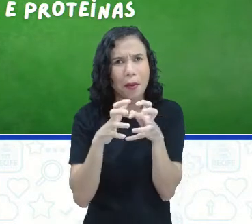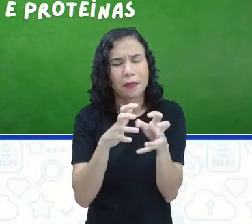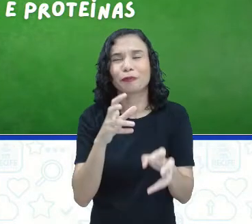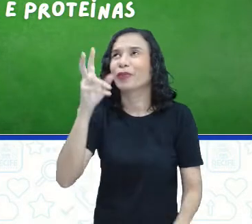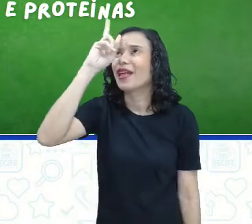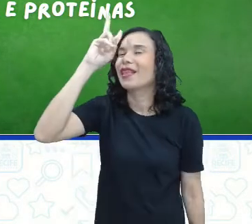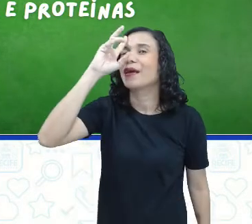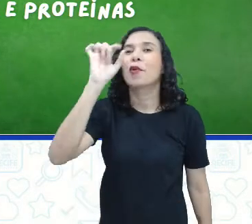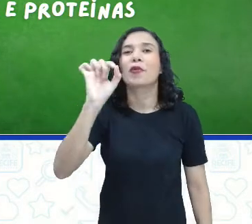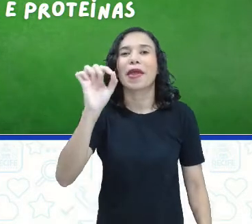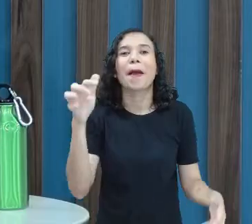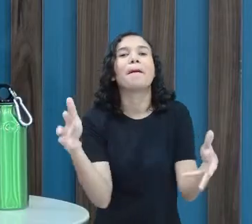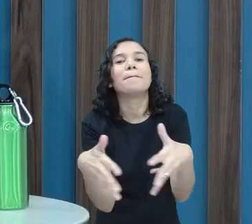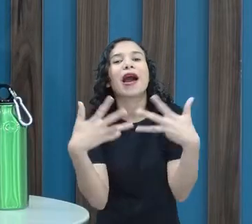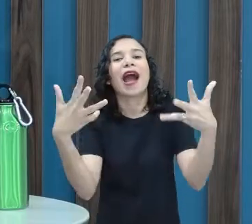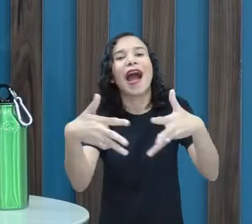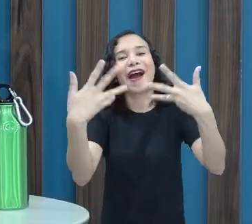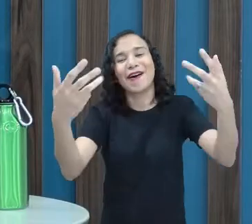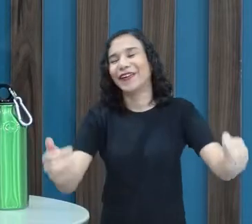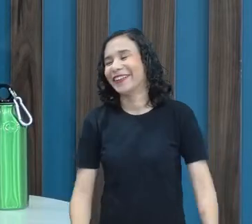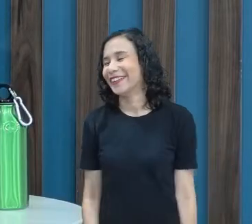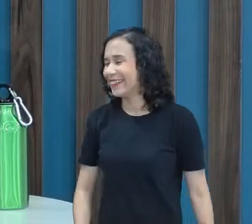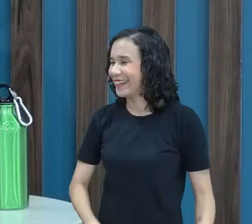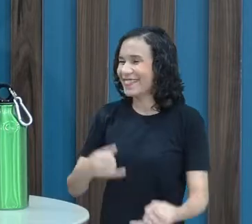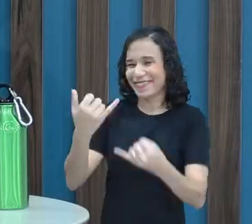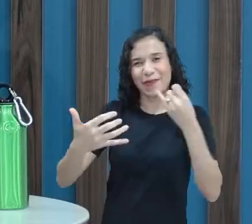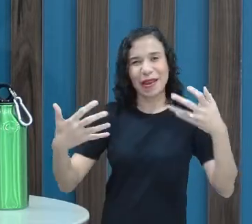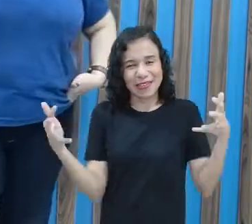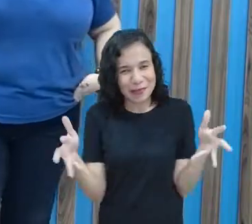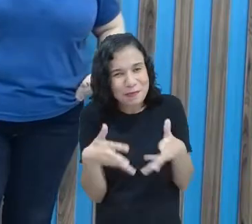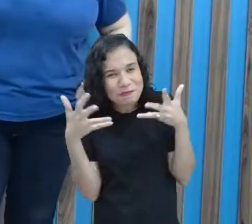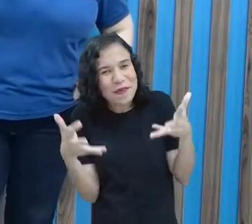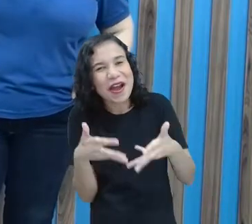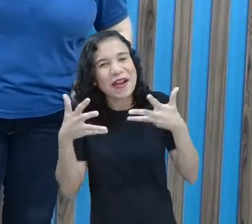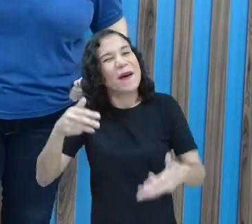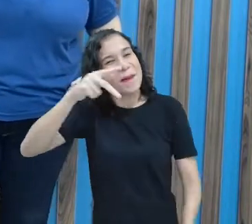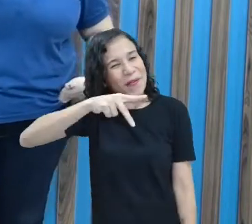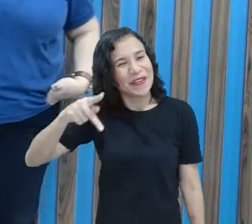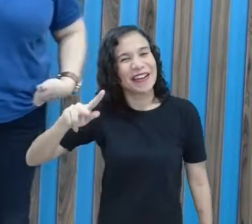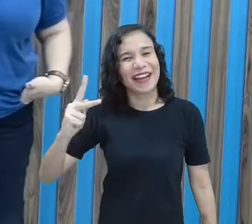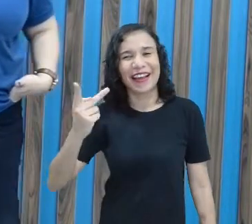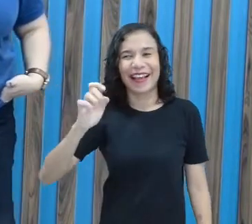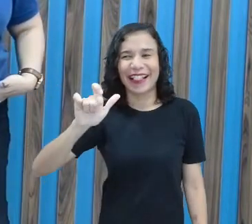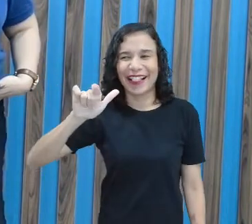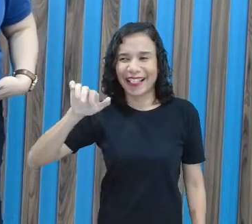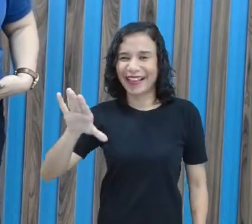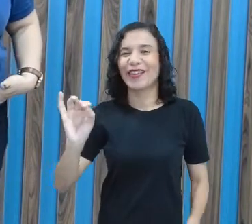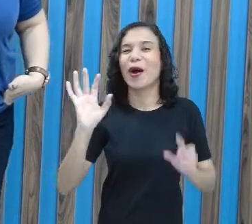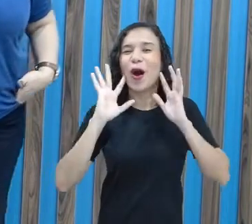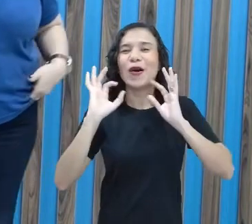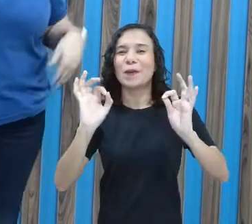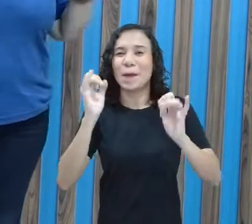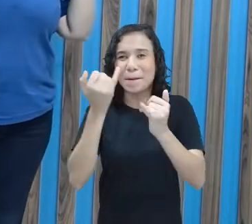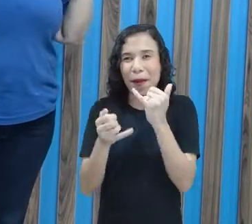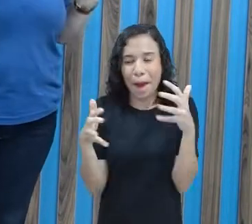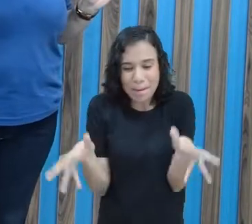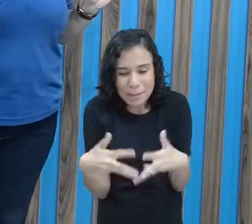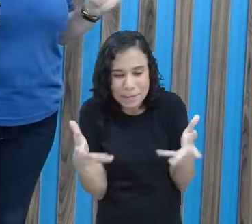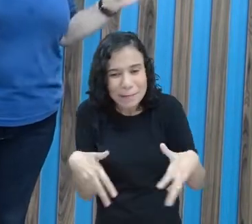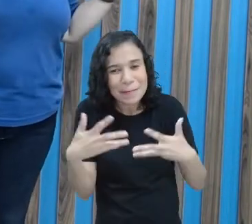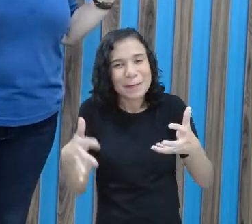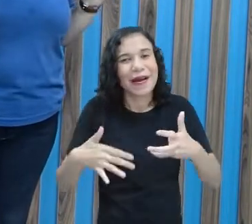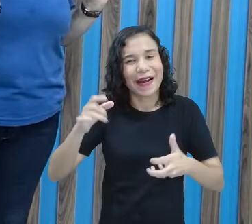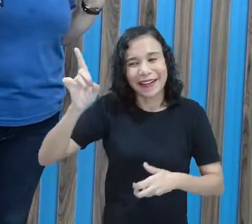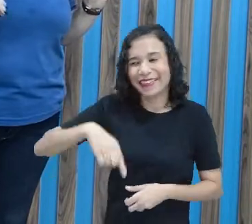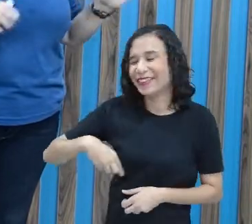lembrou? Macarrão instantâneo. Macarrão instantâneo. Perfeito, a professora Helena tá danado hoje, viu? Macarrão instantâneo. É exatamente isso.